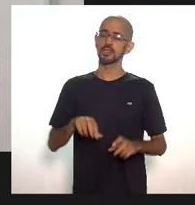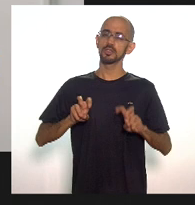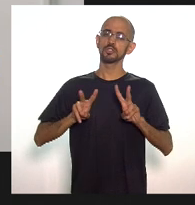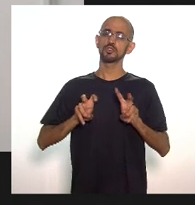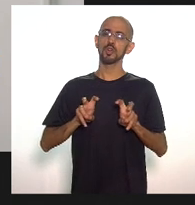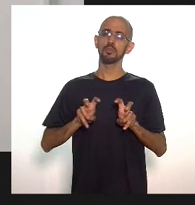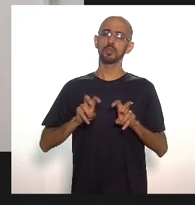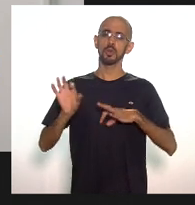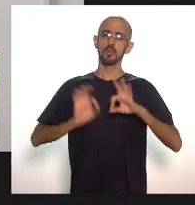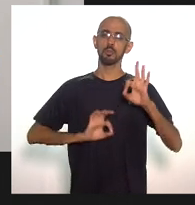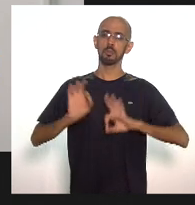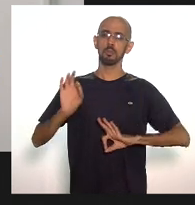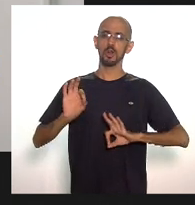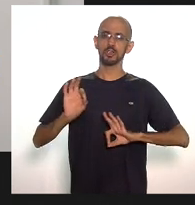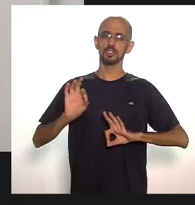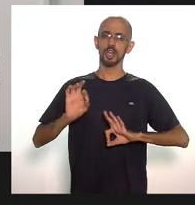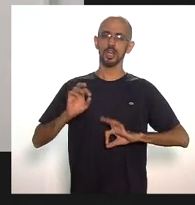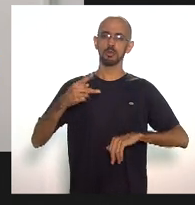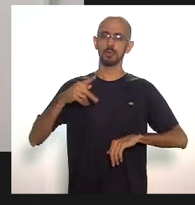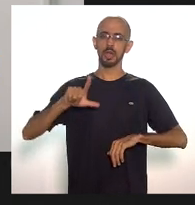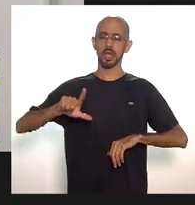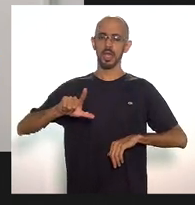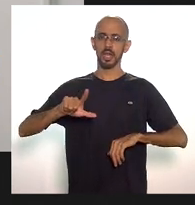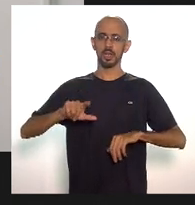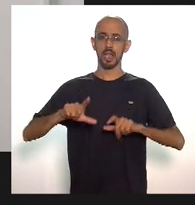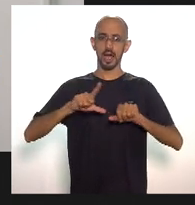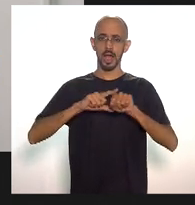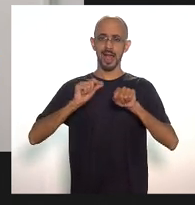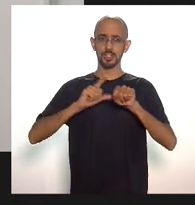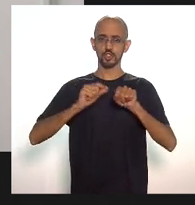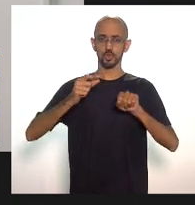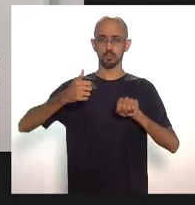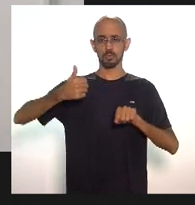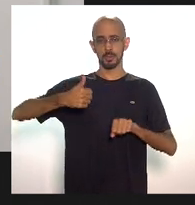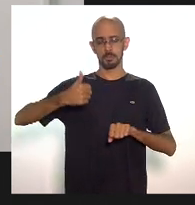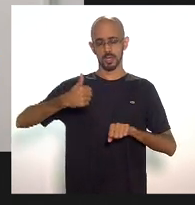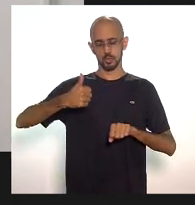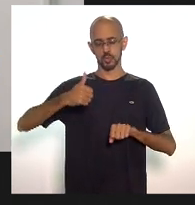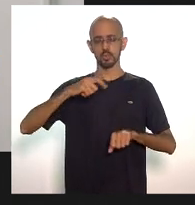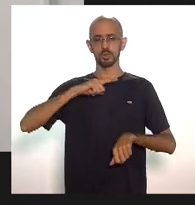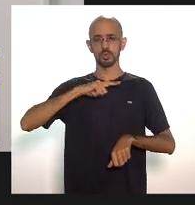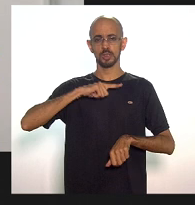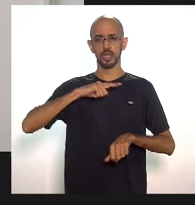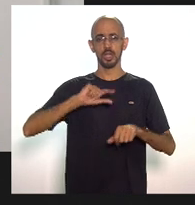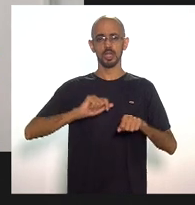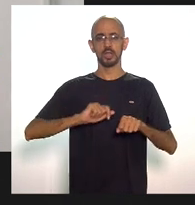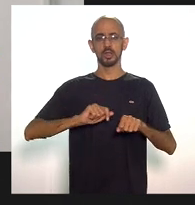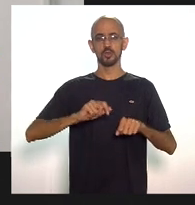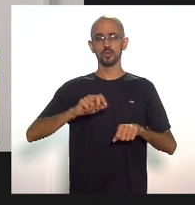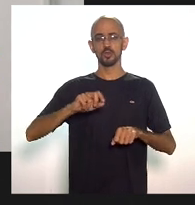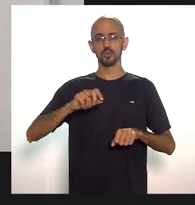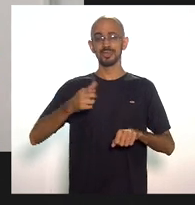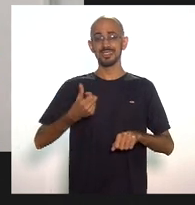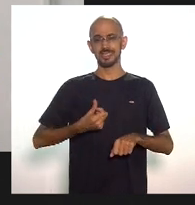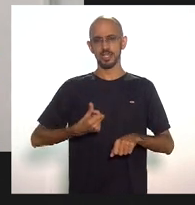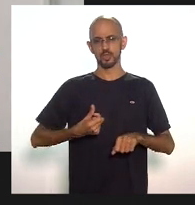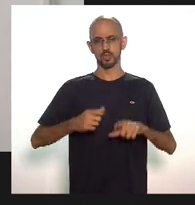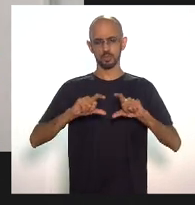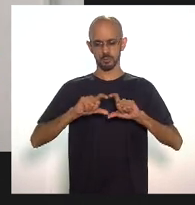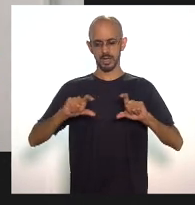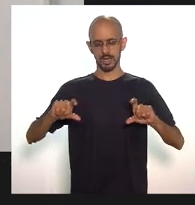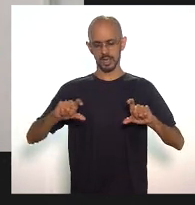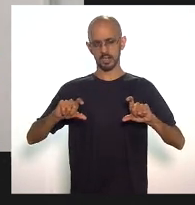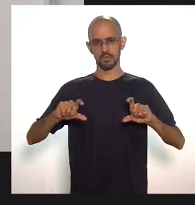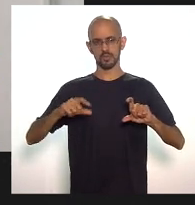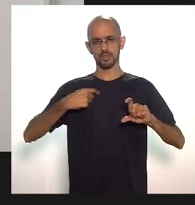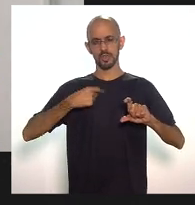ao projeto de lei. Lá no artigo 1º, no inciso 6º, me